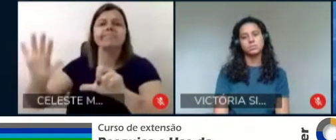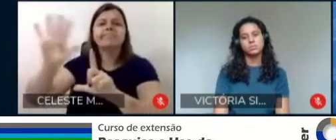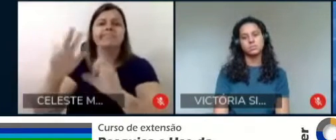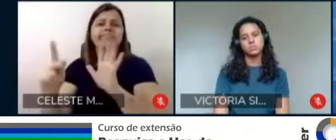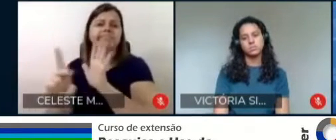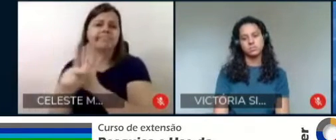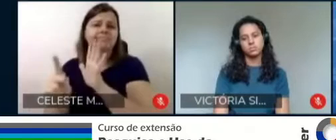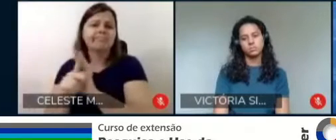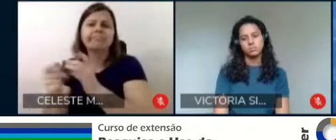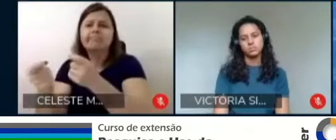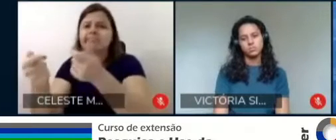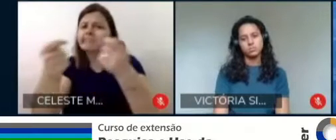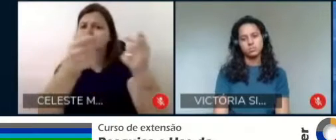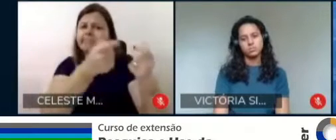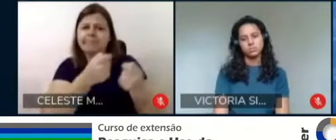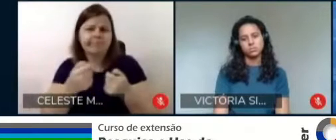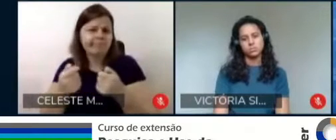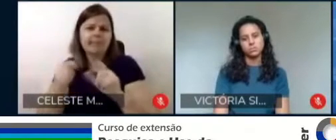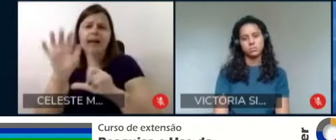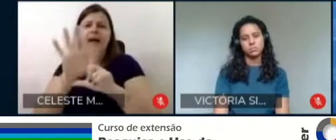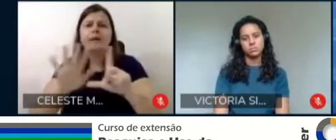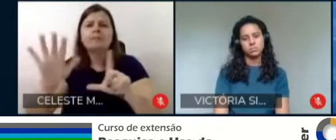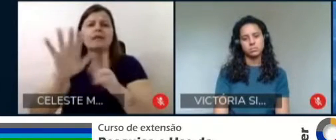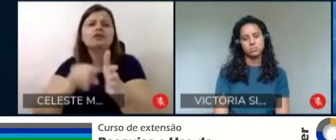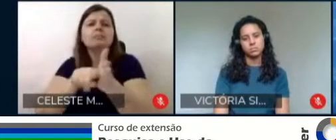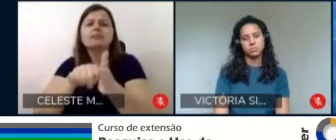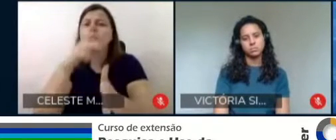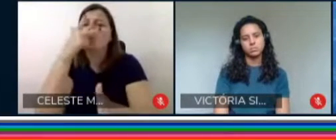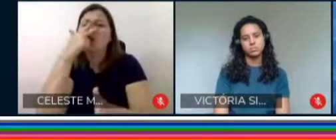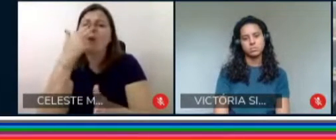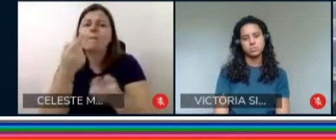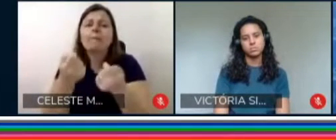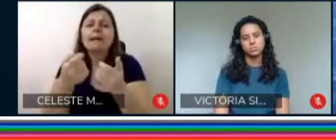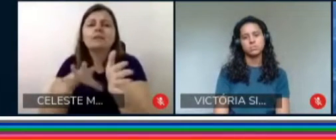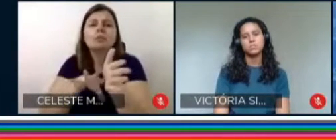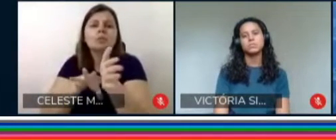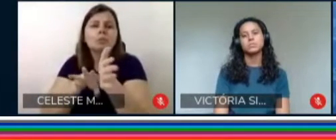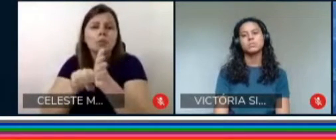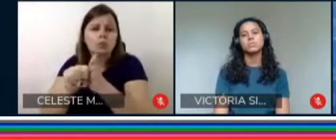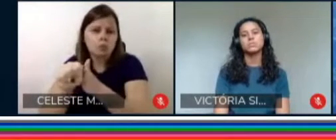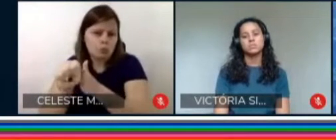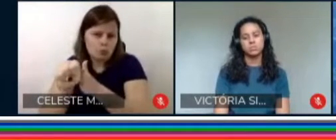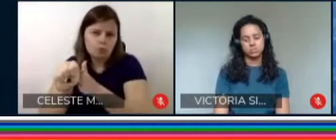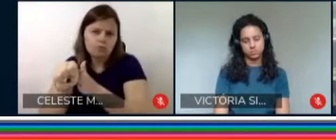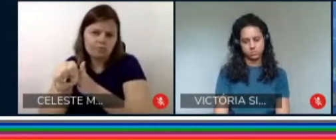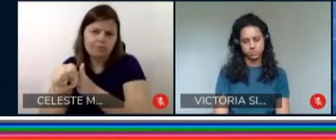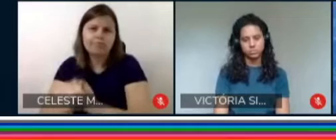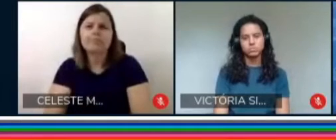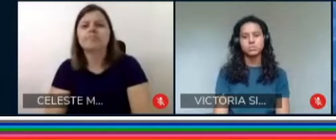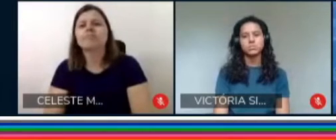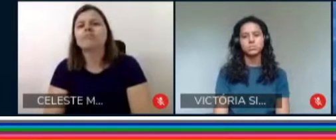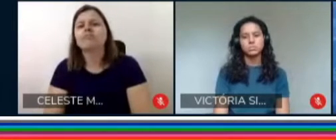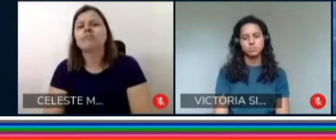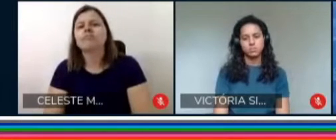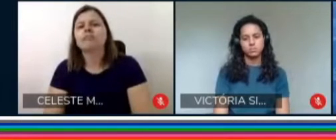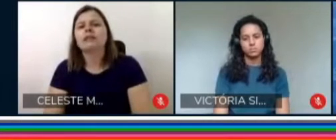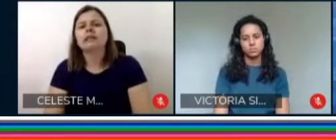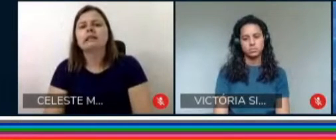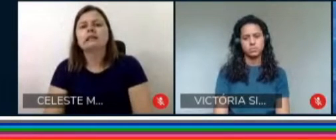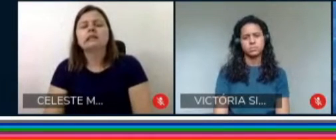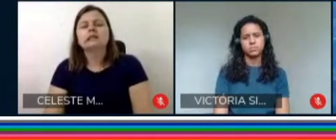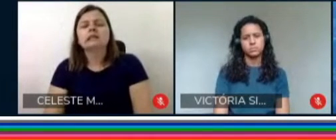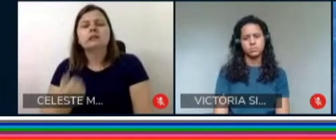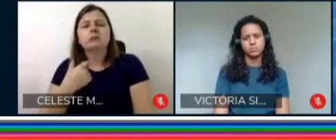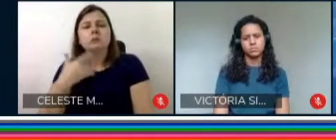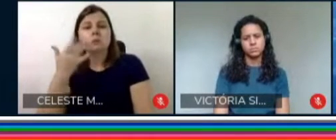elas um pouco se parecem como o Google, por exemplo, né? Eu vou passar aqui. Eu não sei se vocês